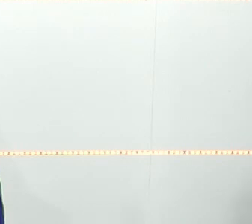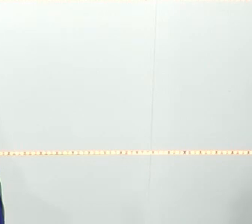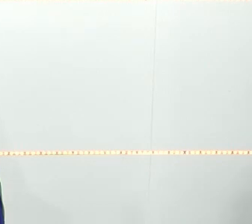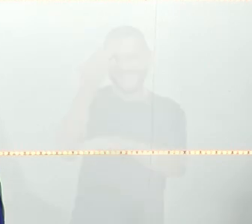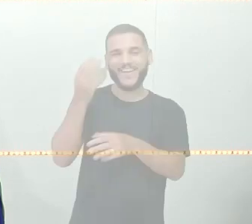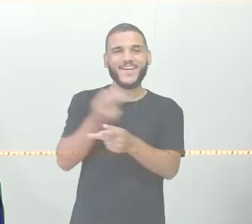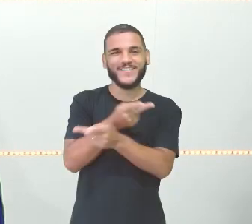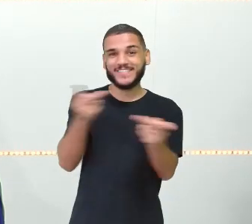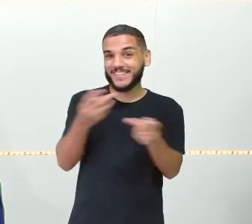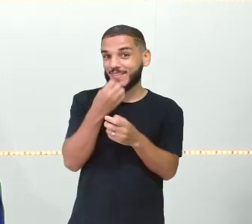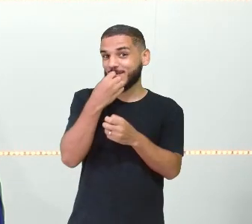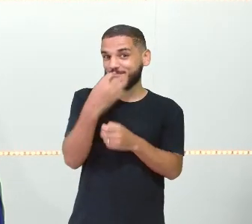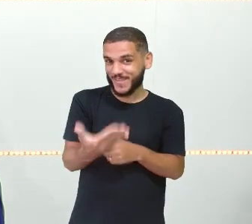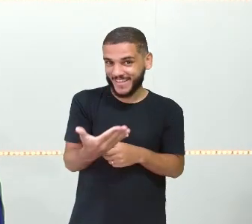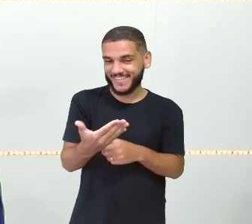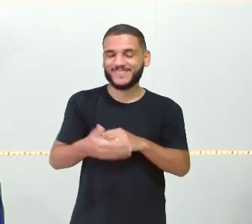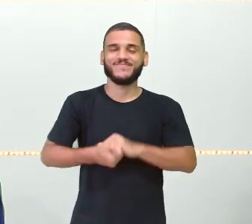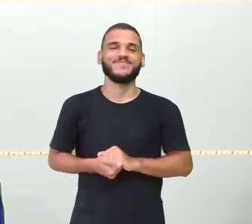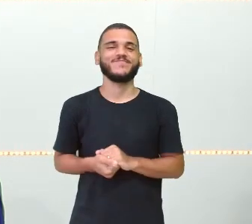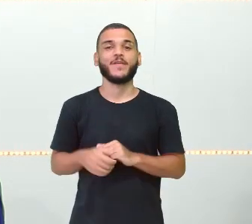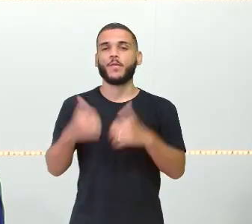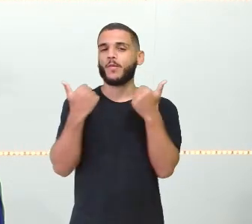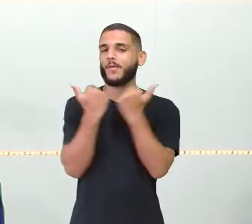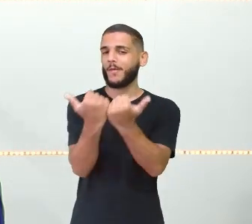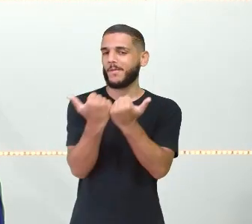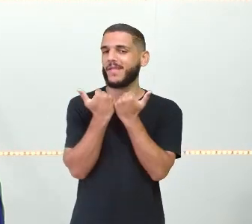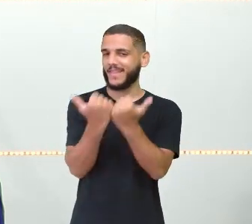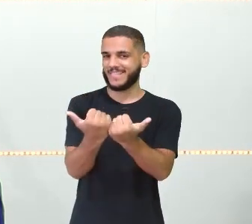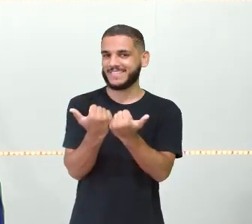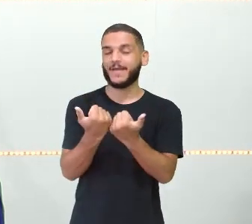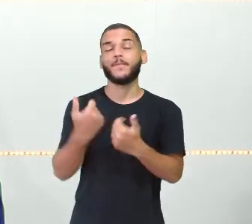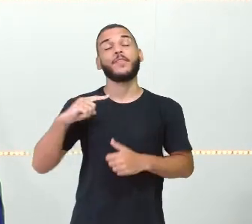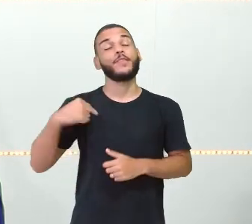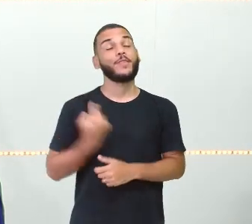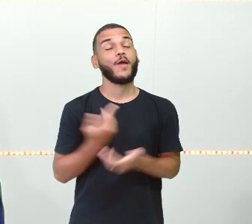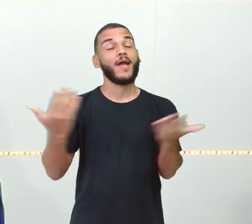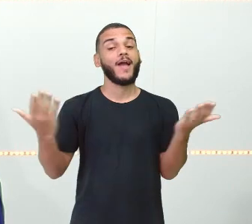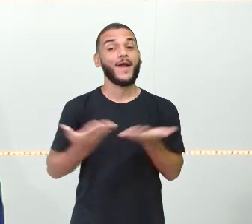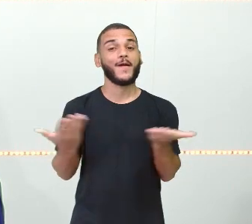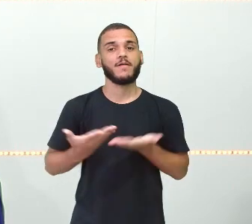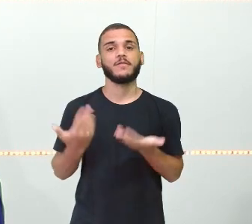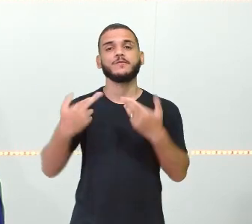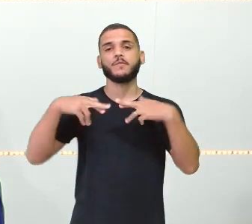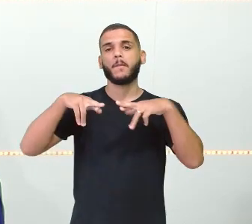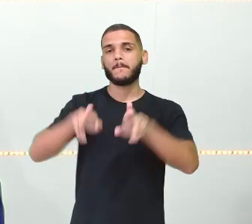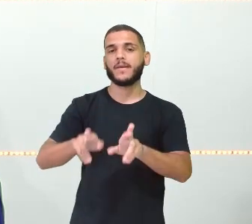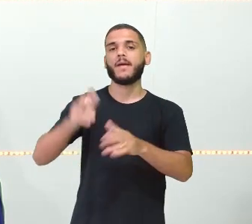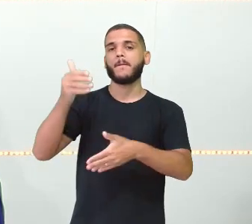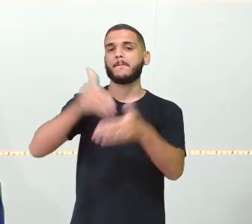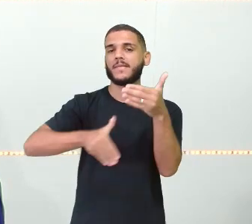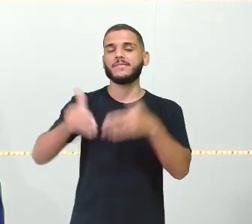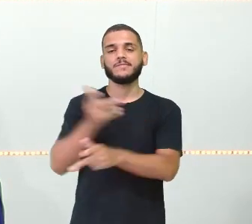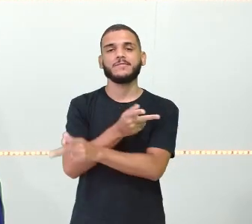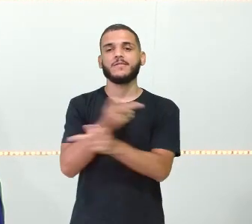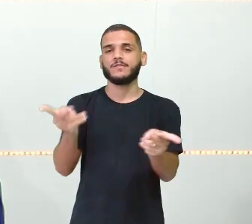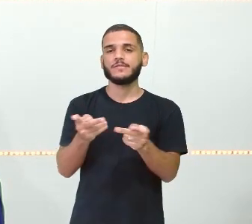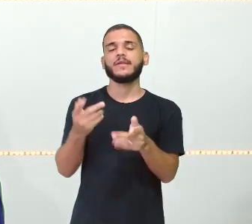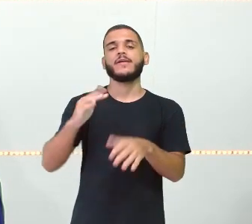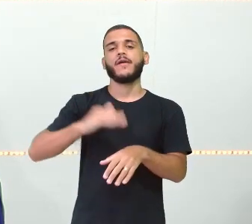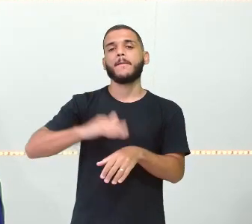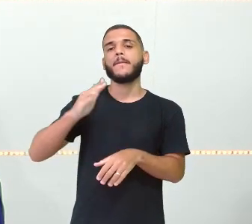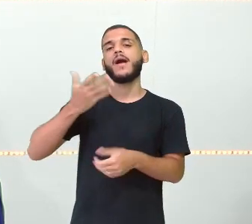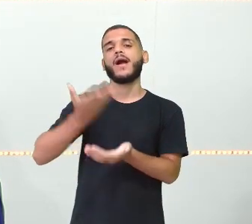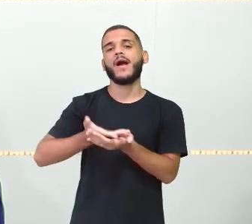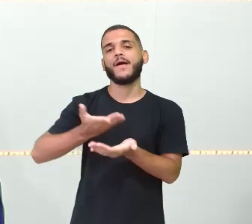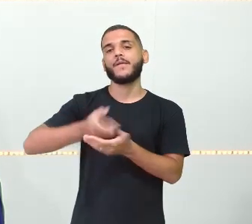Olá, como vocês estão? Tudo bem? Tudo beleza? Já estamos aqui aguardando a presença de todos vocês para mais uma